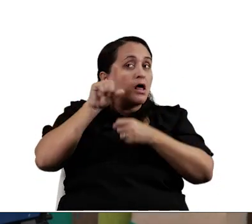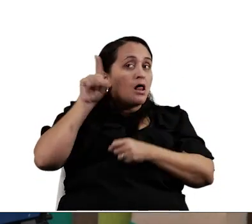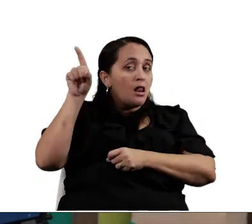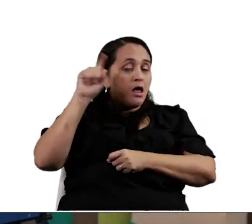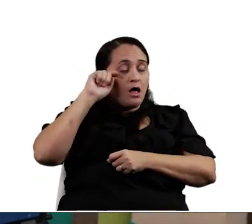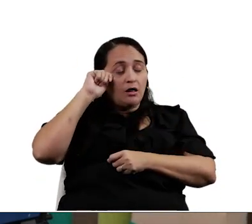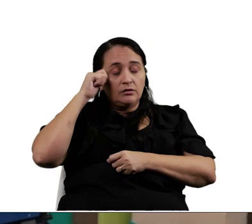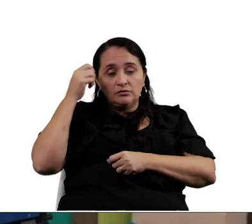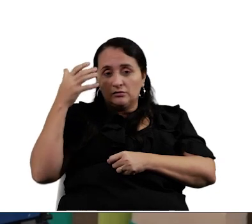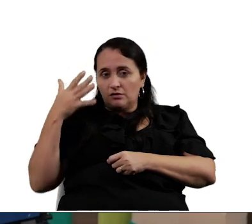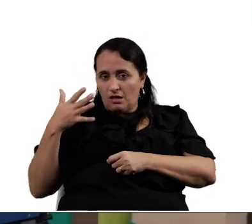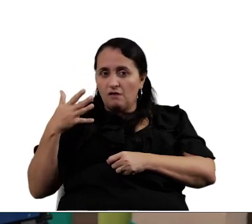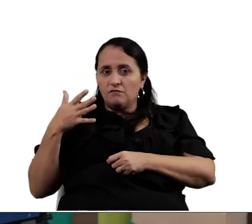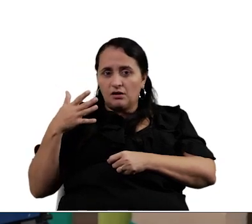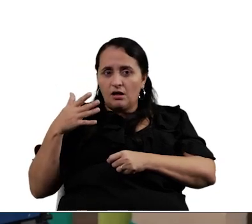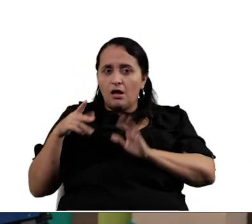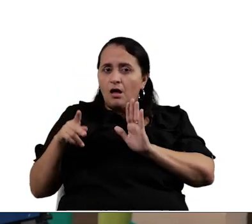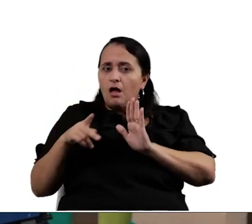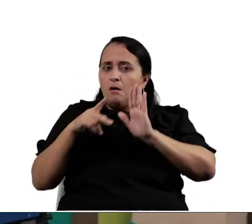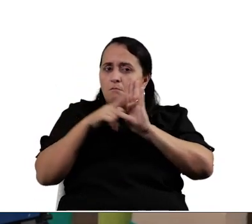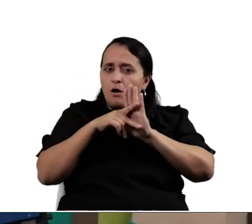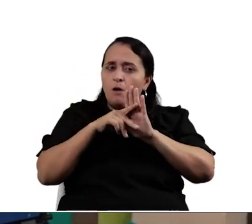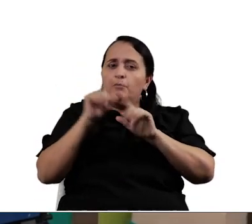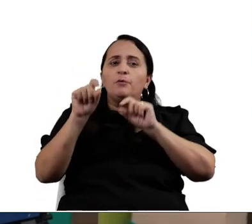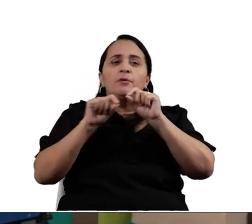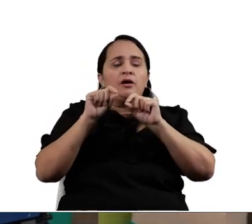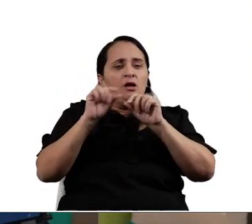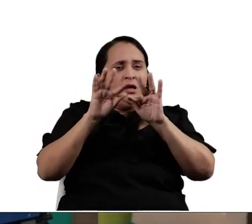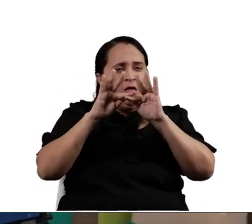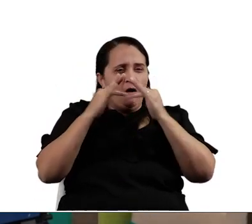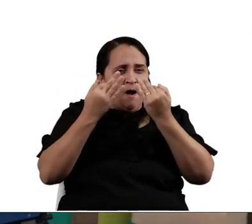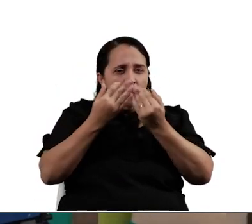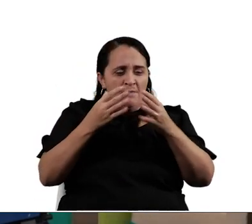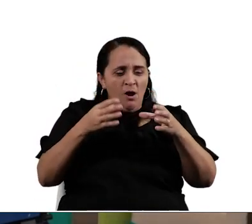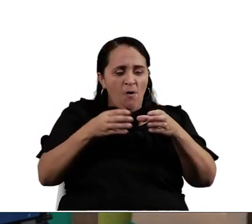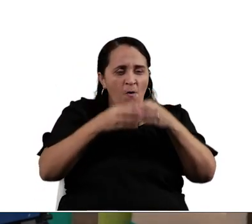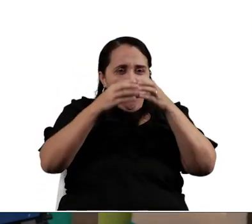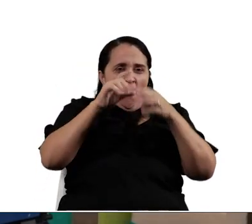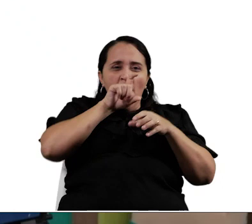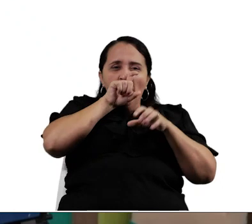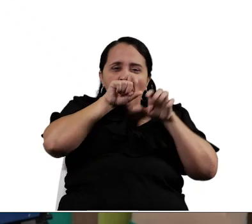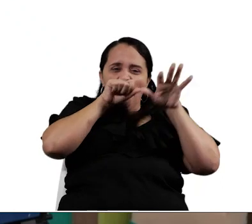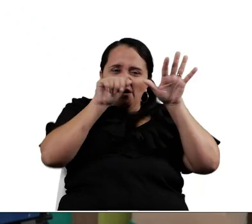é da família dos gaviões, certo? E eles lá conhecem como milhafre.